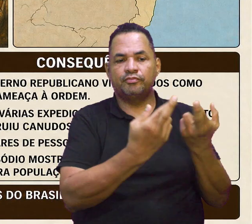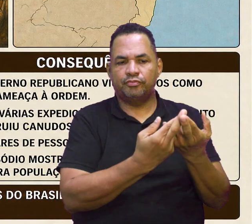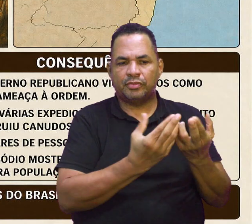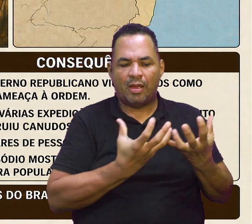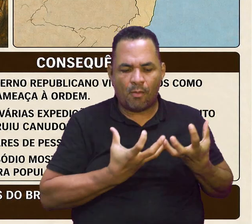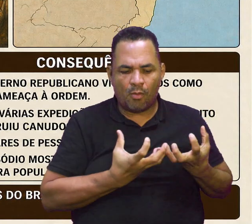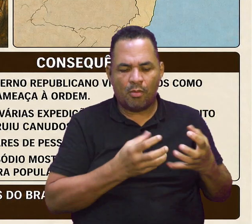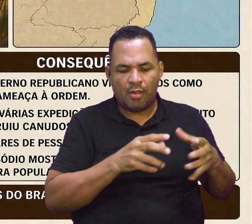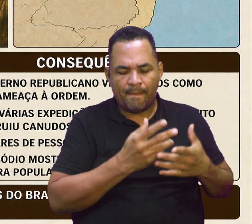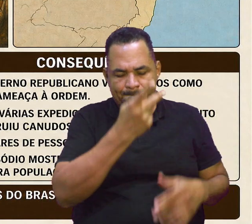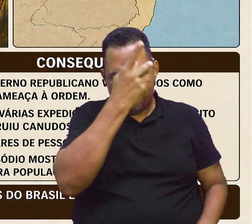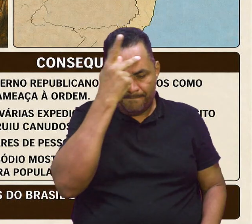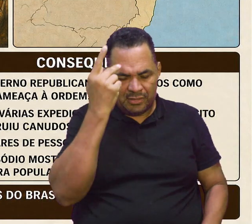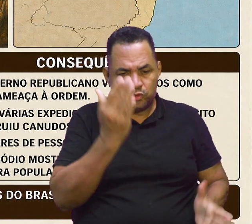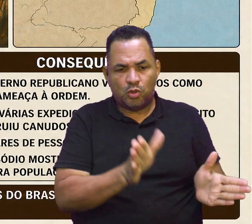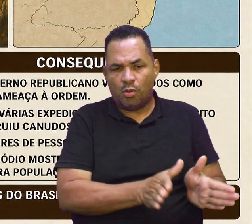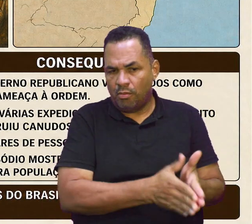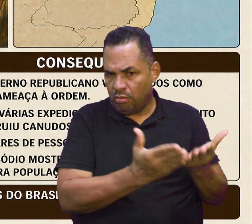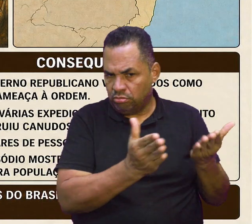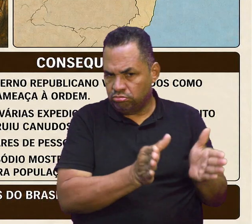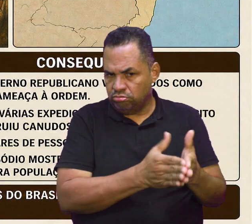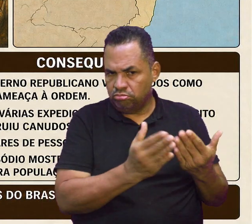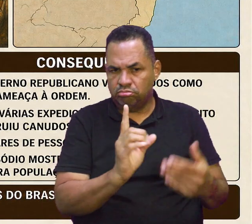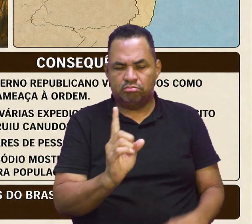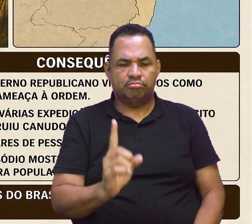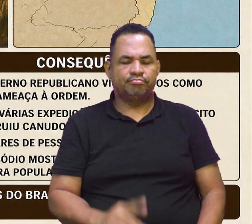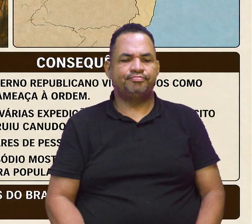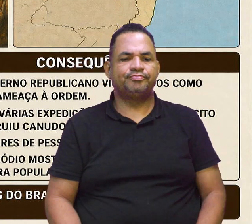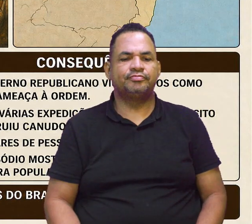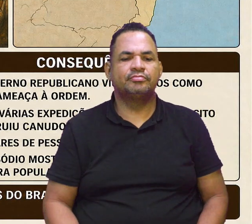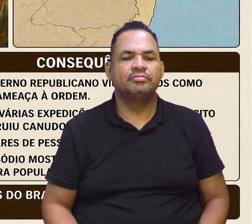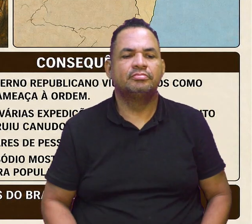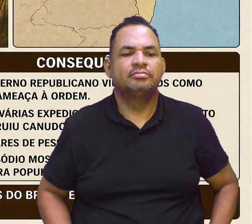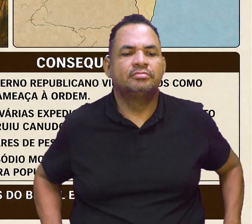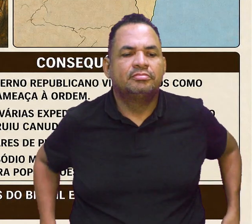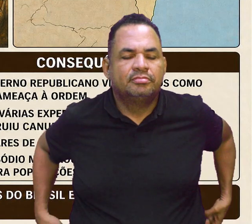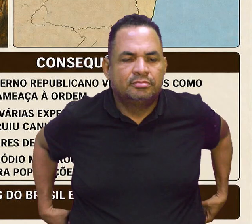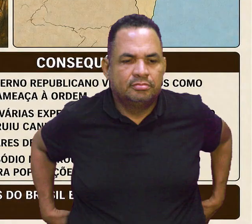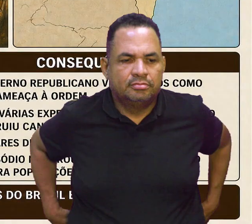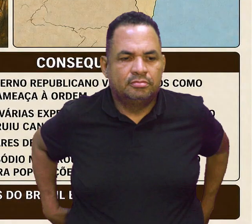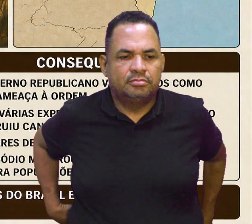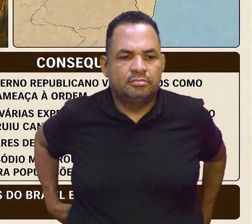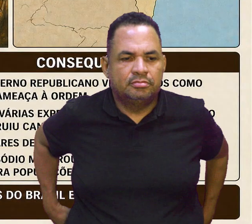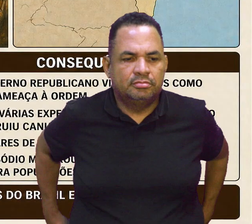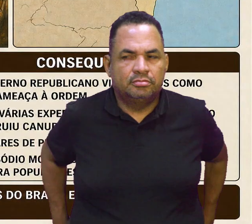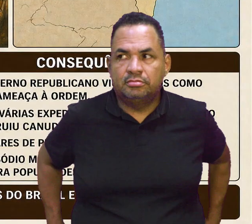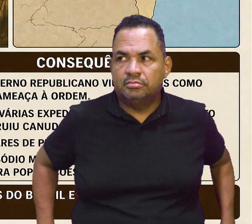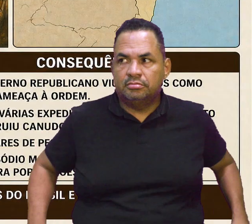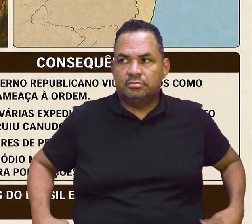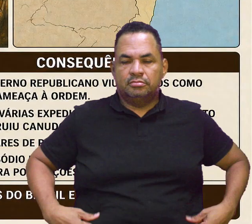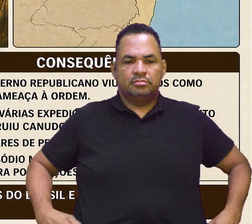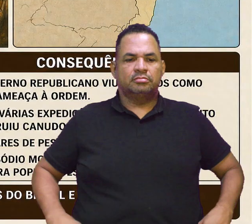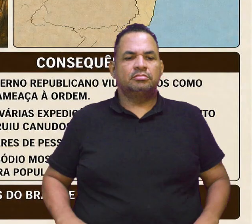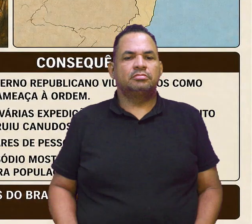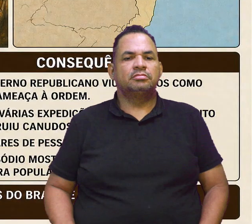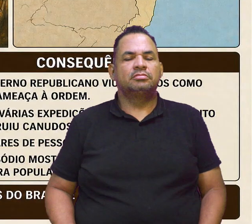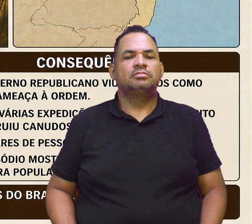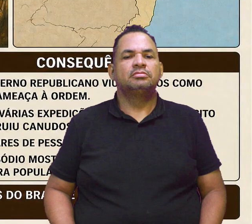eu falei, não é o Zezé de Camargo e Luciano, certo? É sertanejo, é quem está lá no sertão.